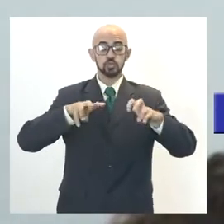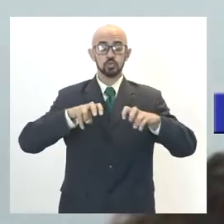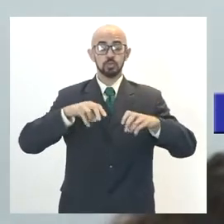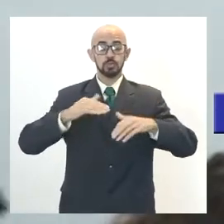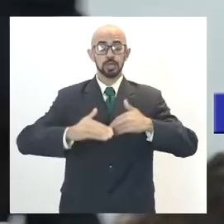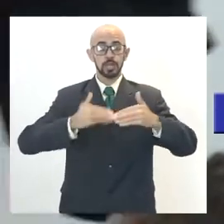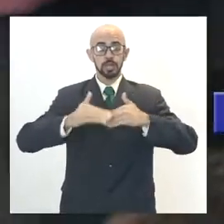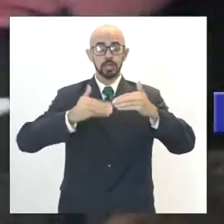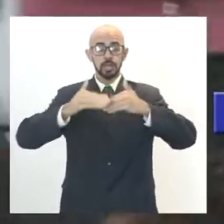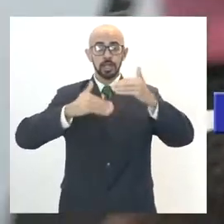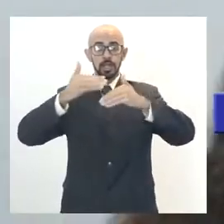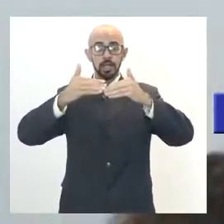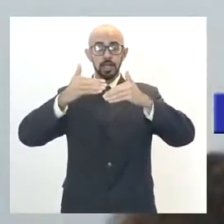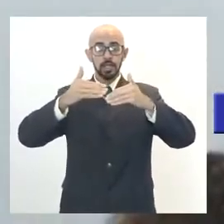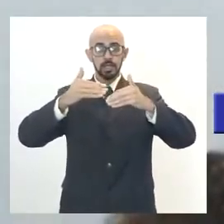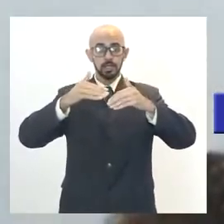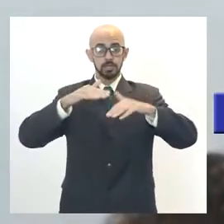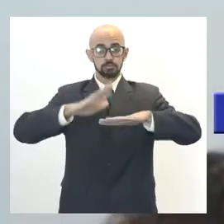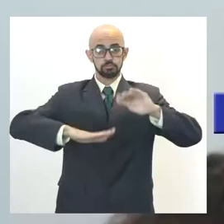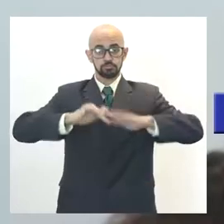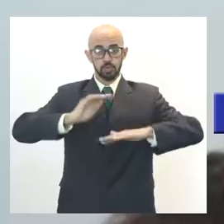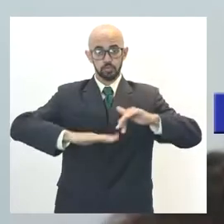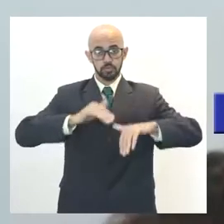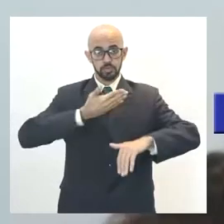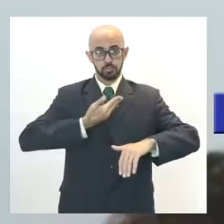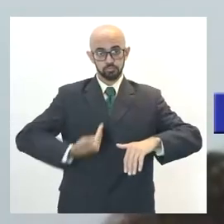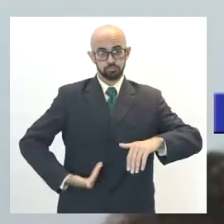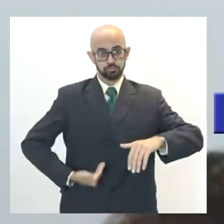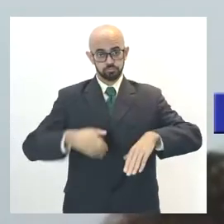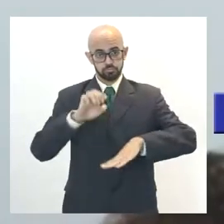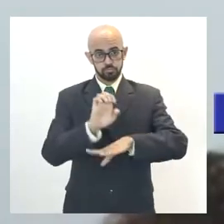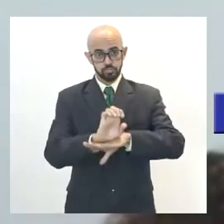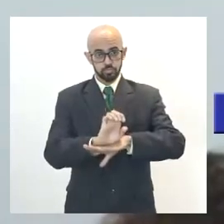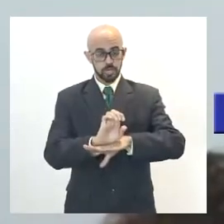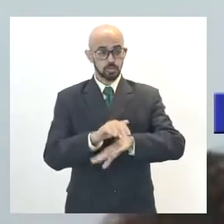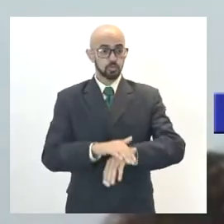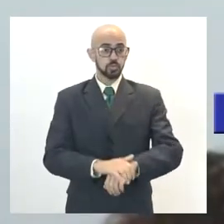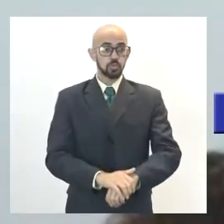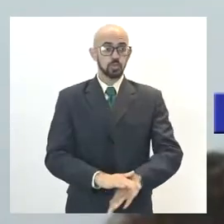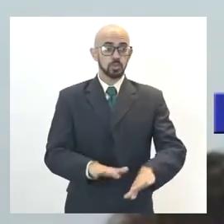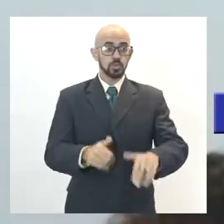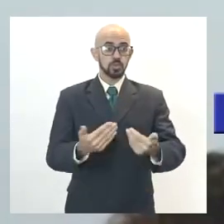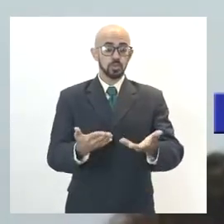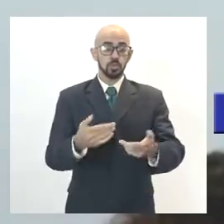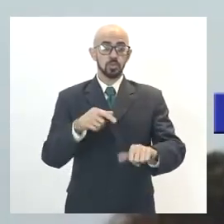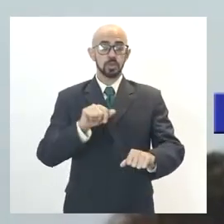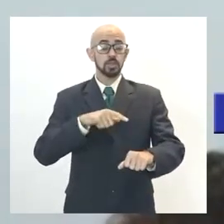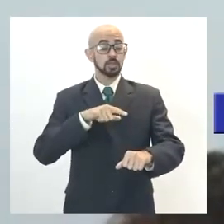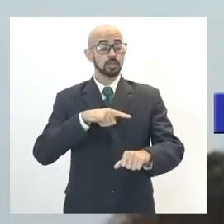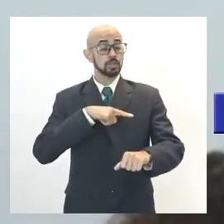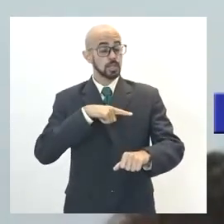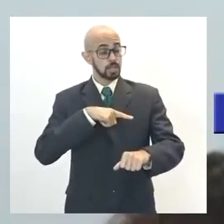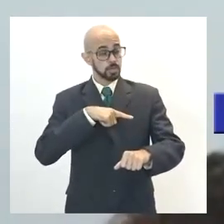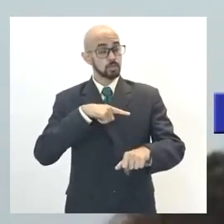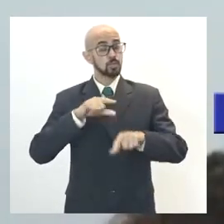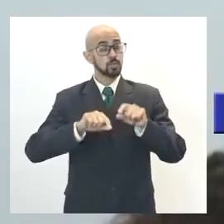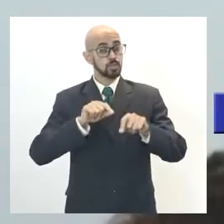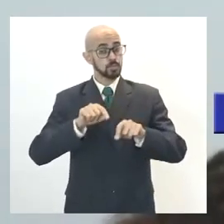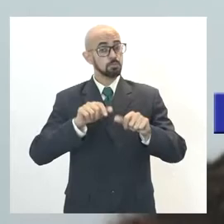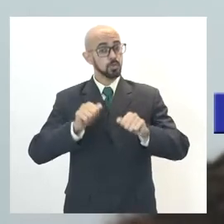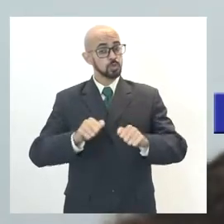bom e num certo sentido isso pode criar e tem criado por vezes em alguns setores uma